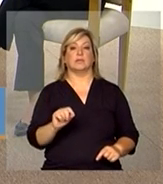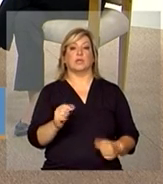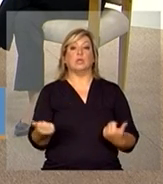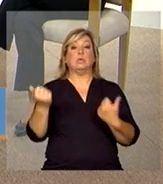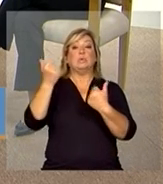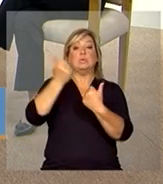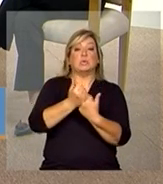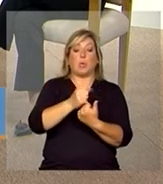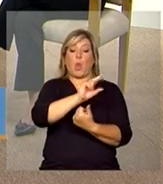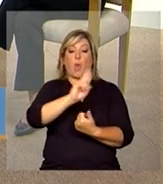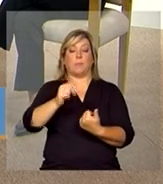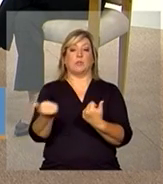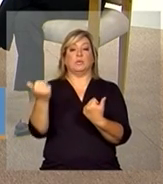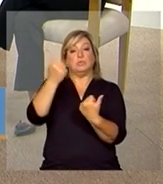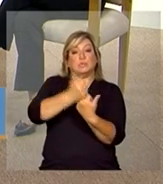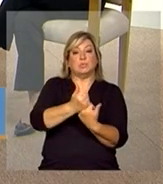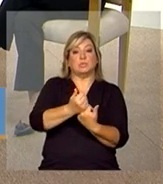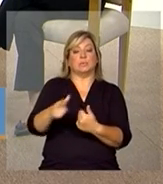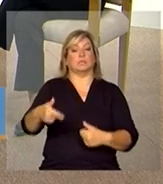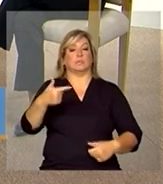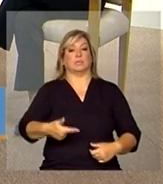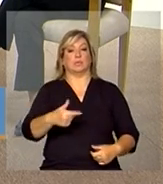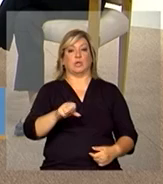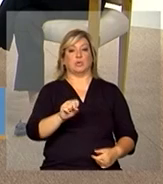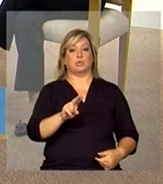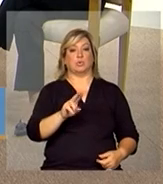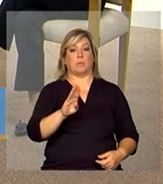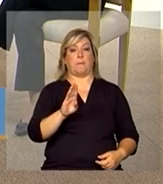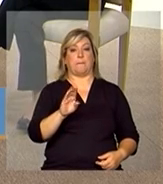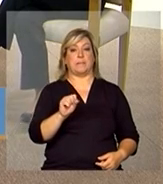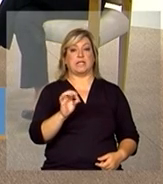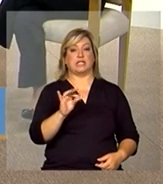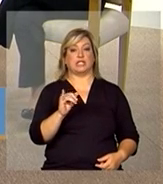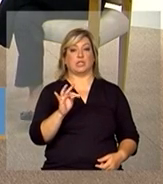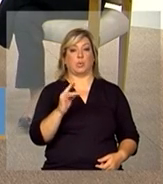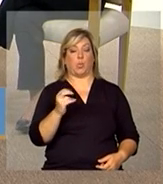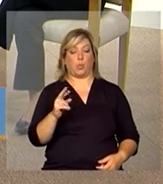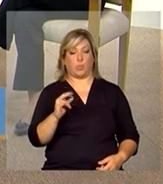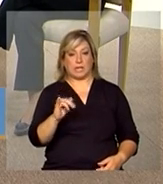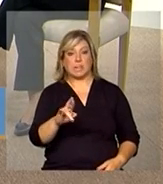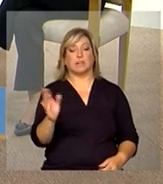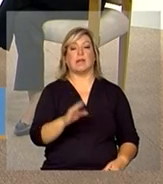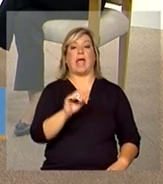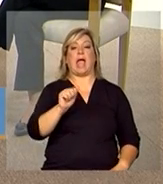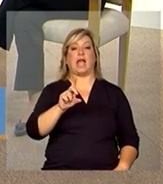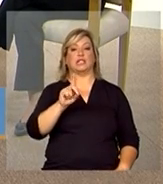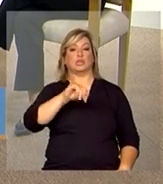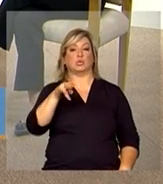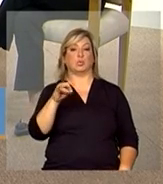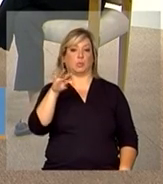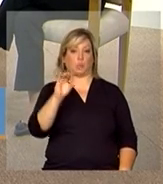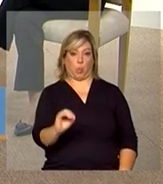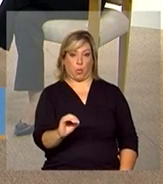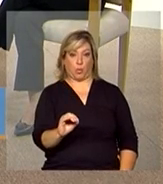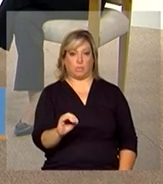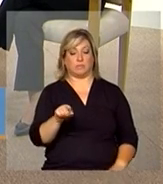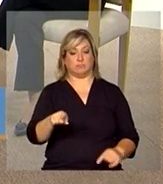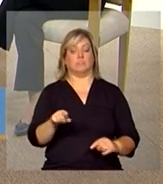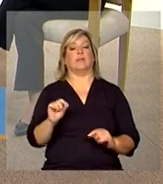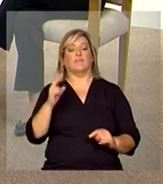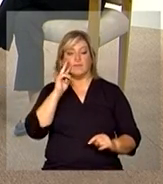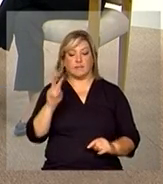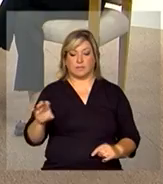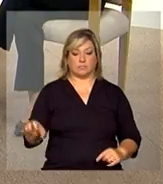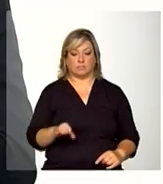titular ao clicar sub titular será substituir adjunto substituir adjunto ao clicar na opção substituir